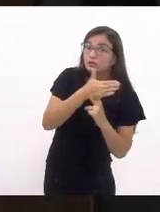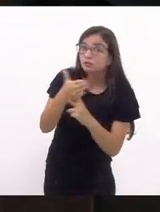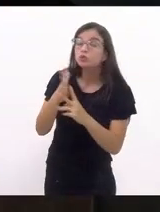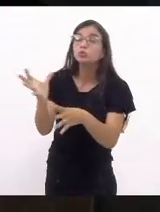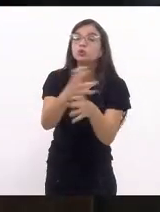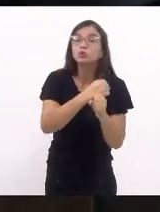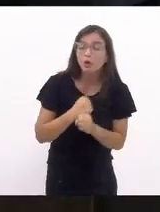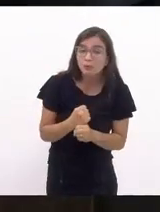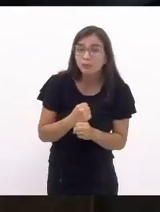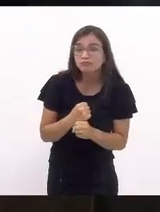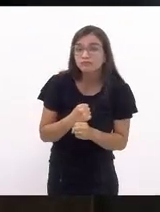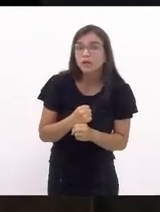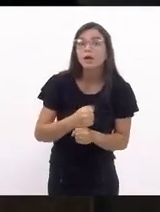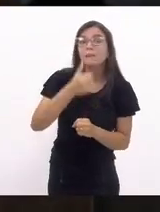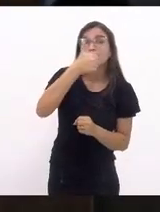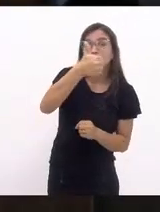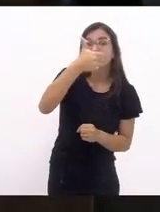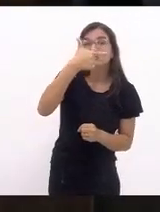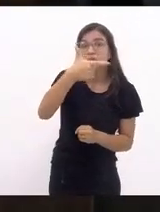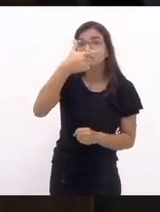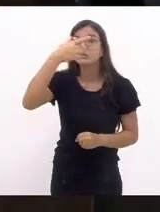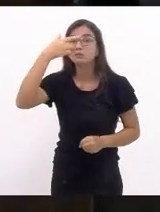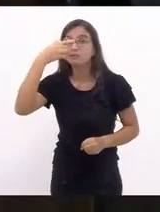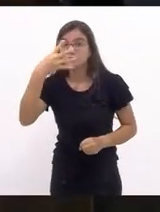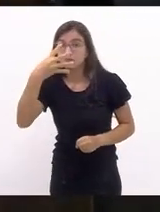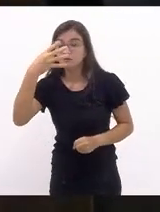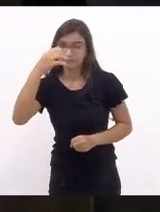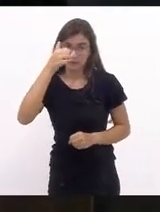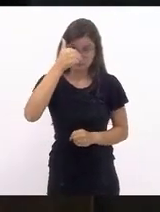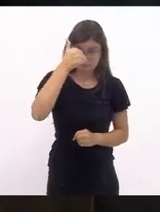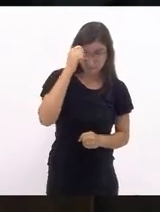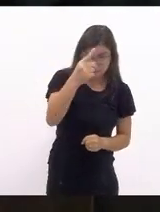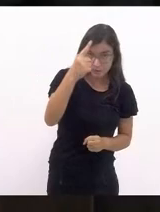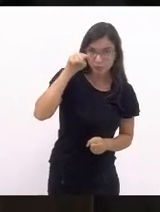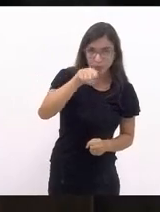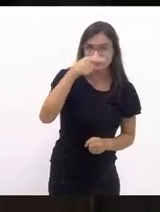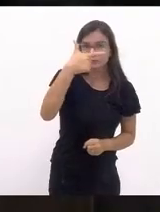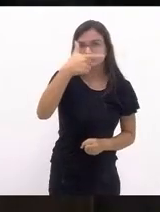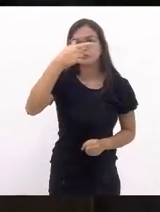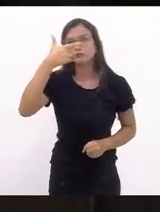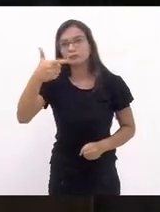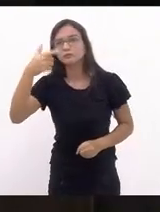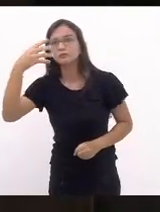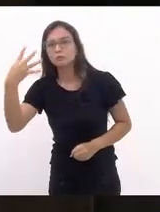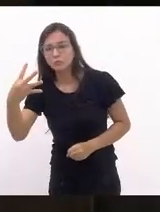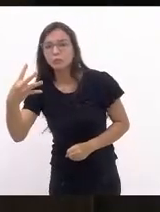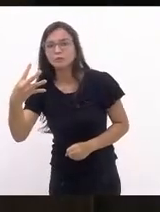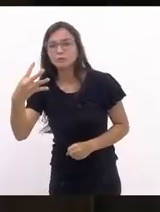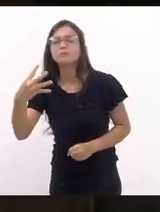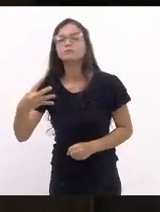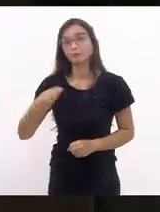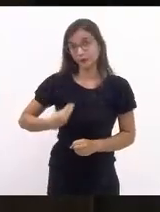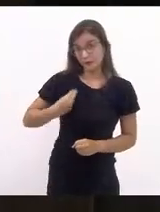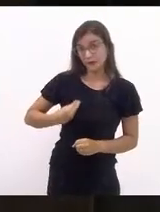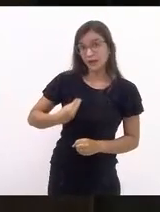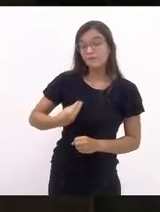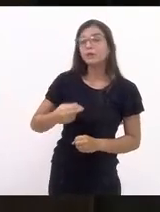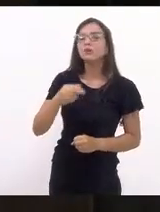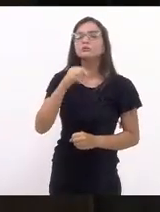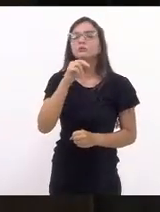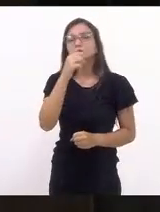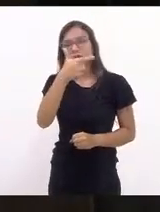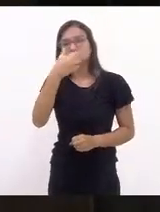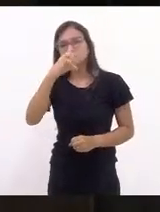todos tomaram 1224 inscrições presenciais e 2249 online dentre as ações